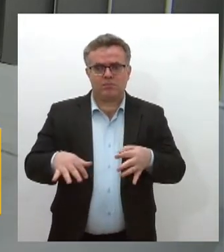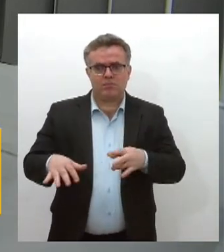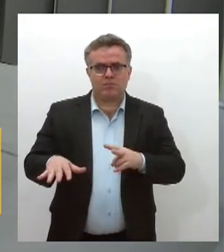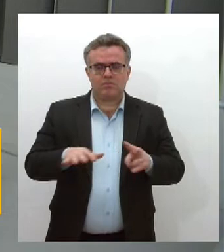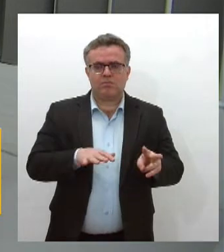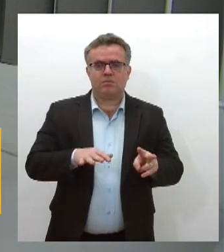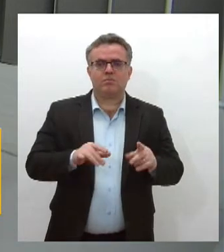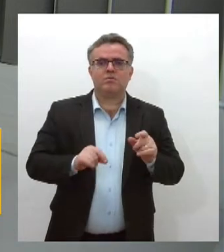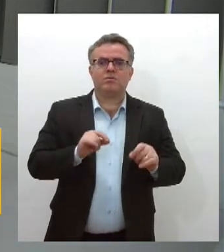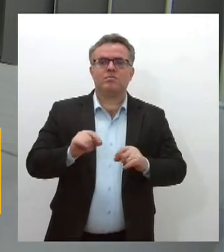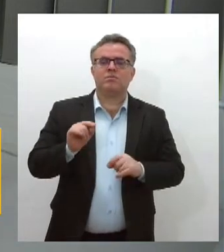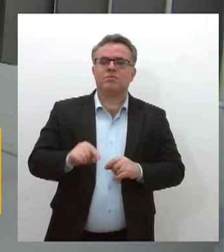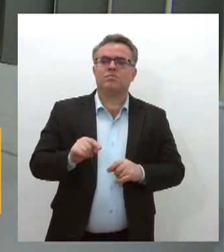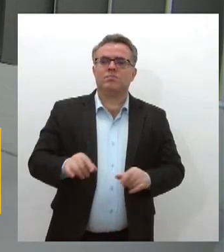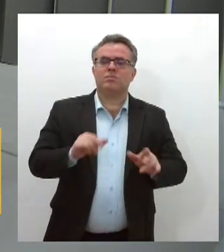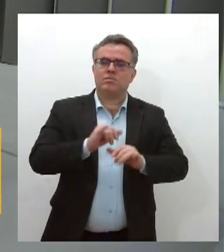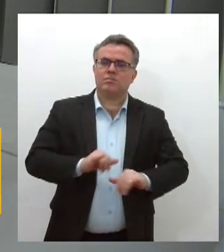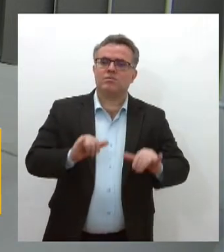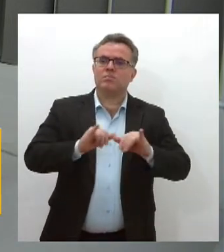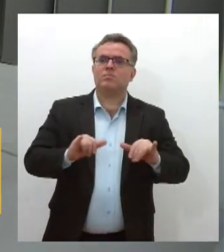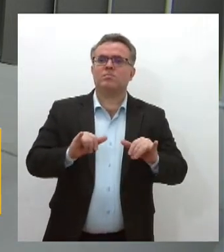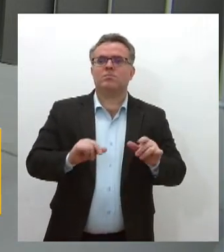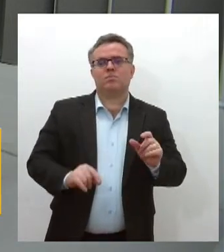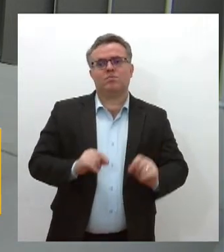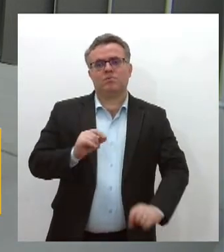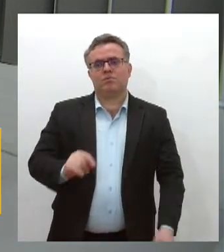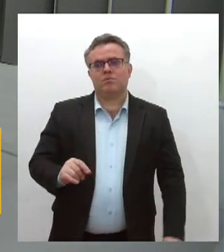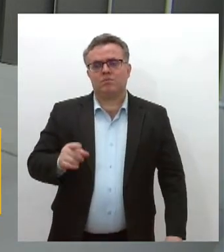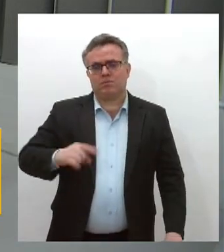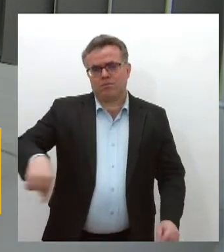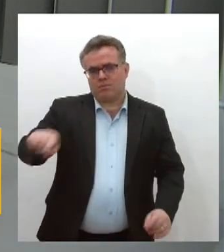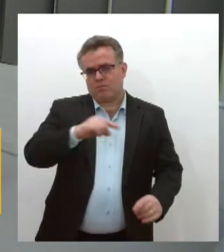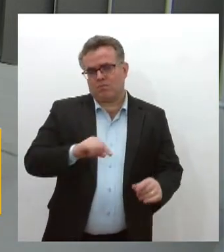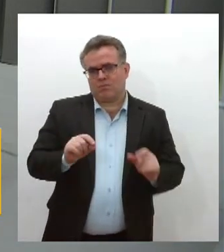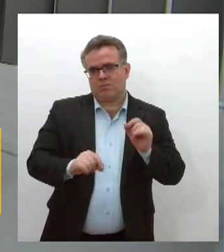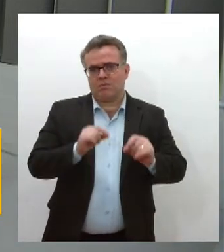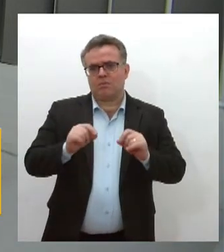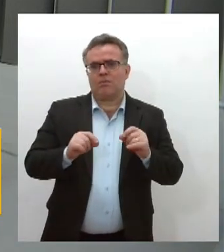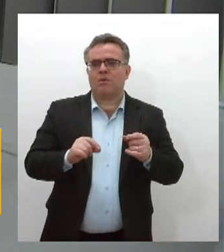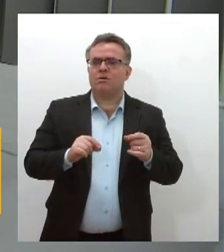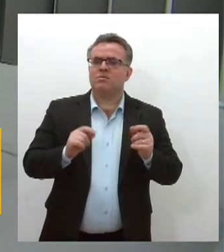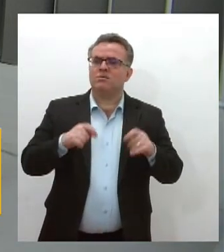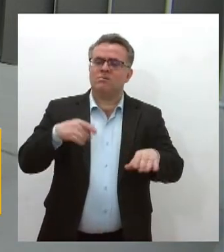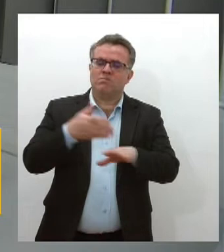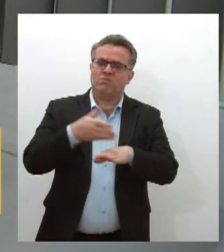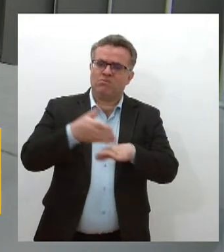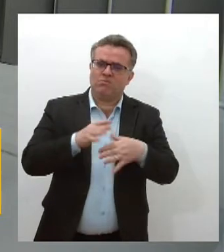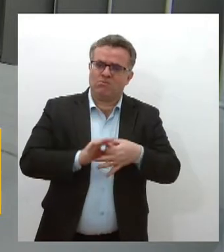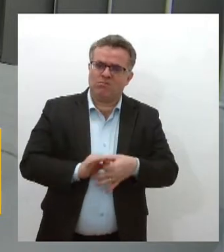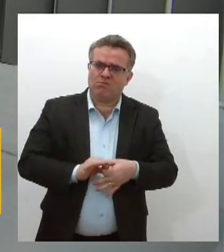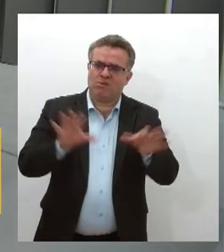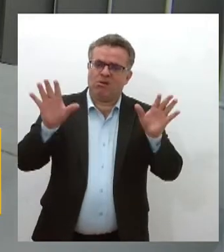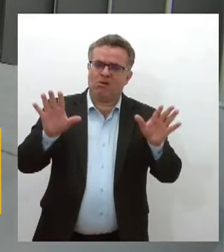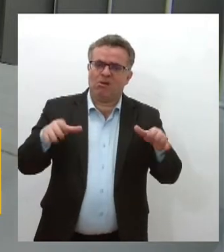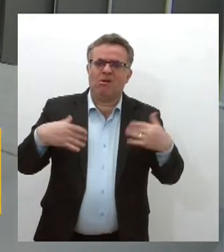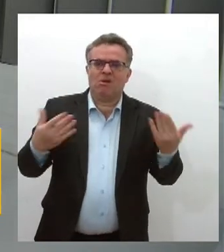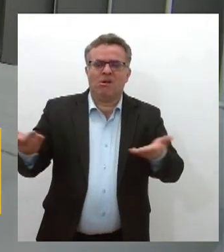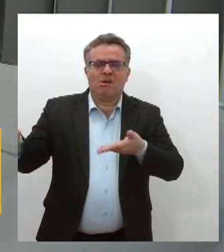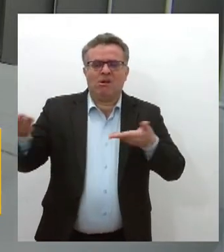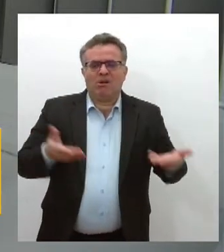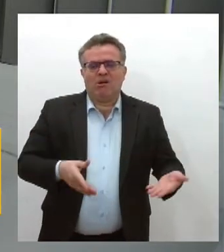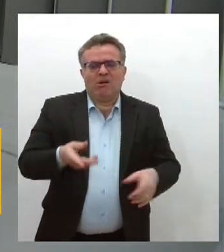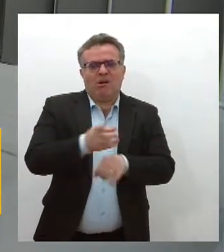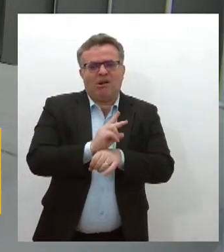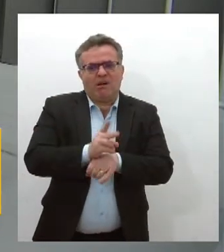essa divulgação e assim as pessoas, né, se tornem muito mais acessíveis à chegada do recenseador,